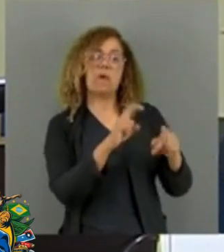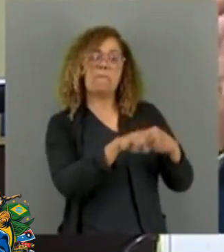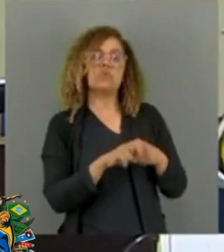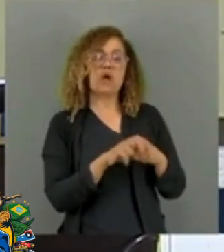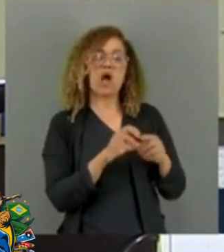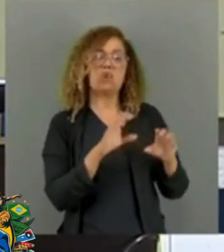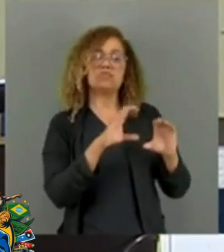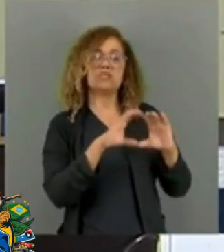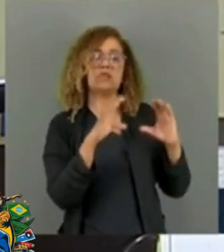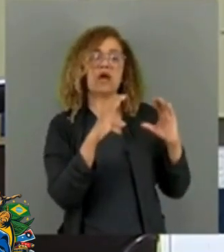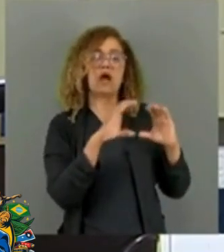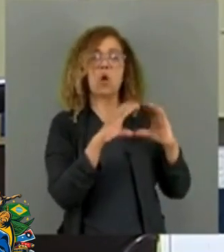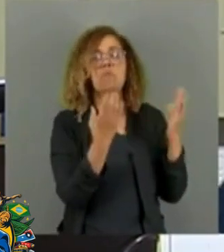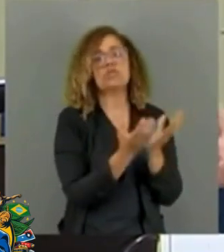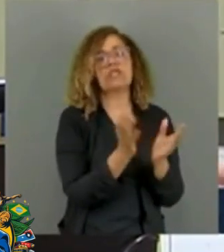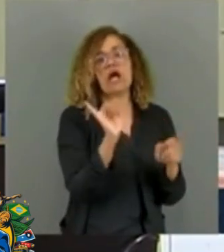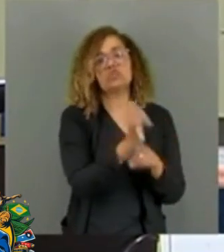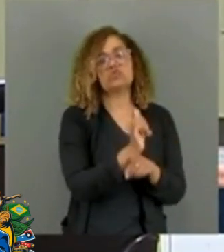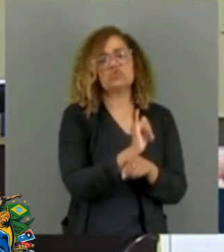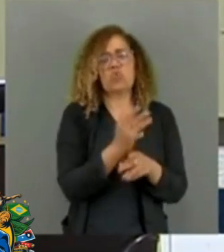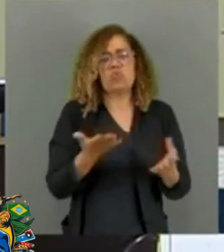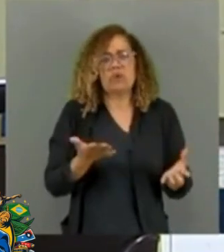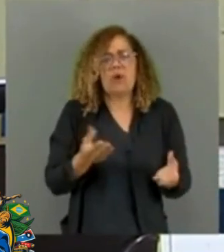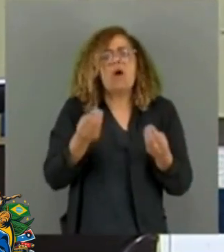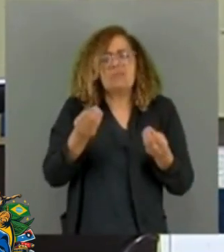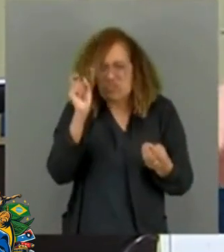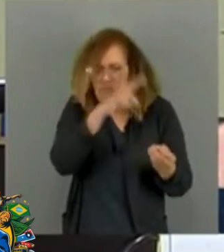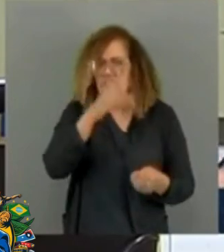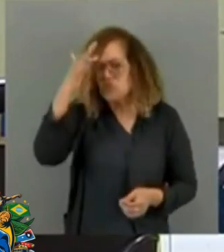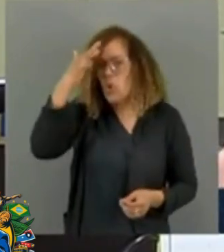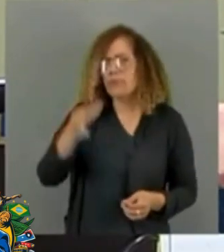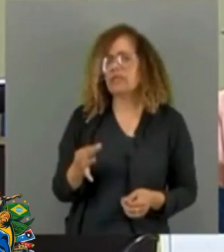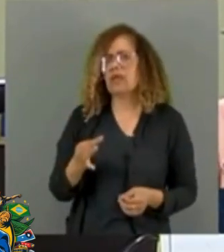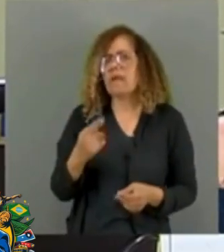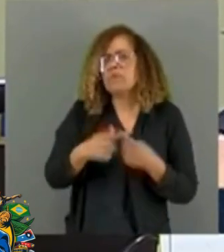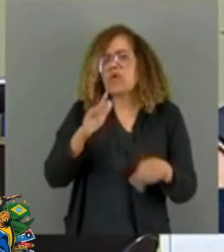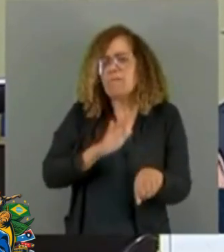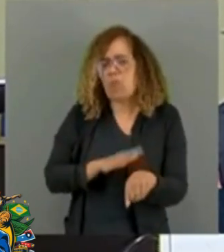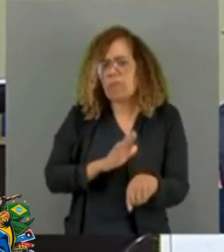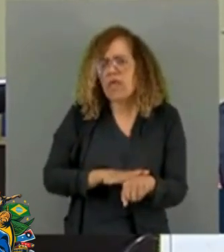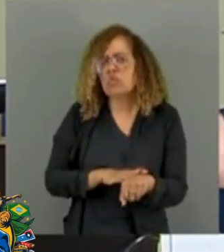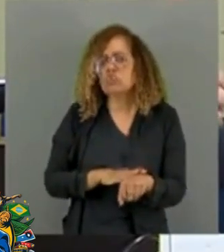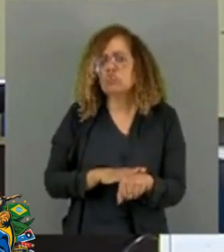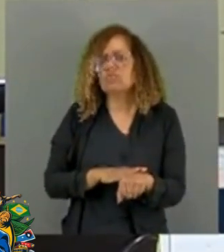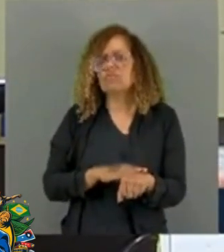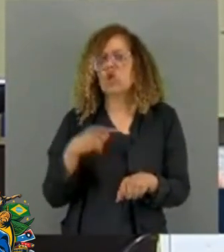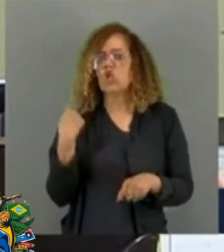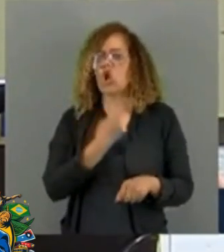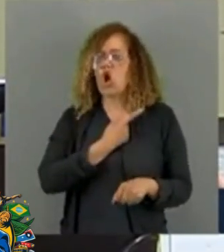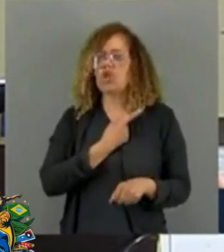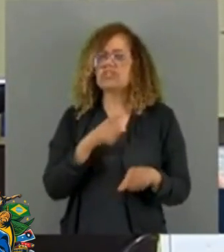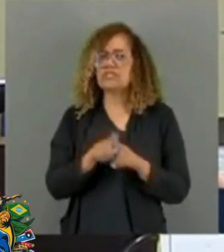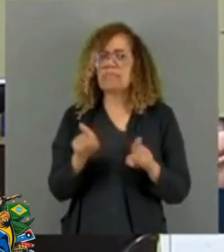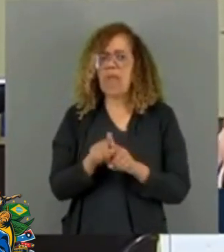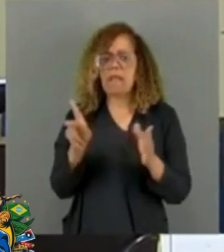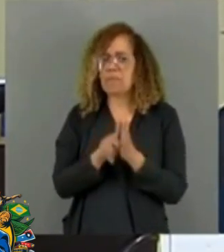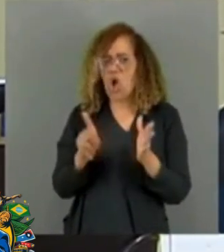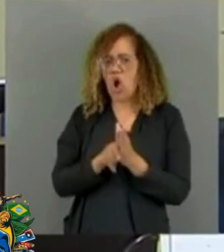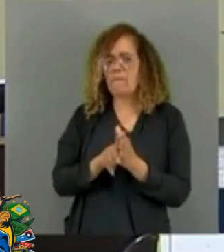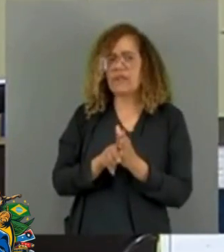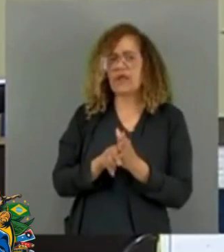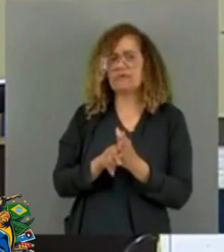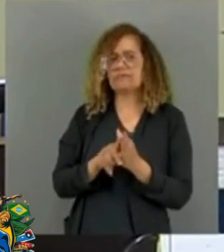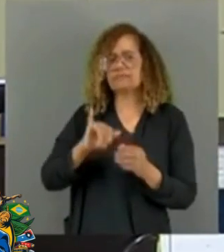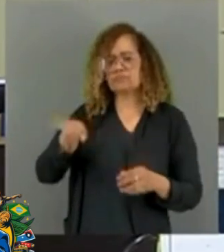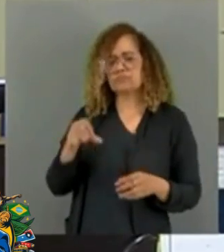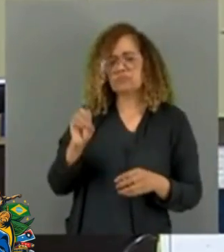comunidade, termos realmente difíceis de compreender, e naquele momento fomos, então, a exemplo do que aconteceu com a própria Jovem Pan, por